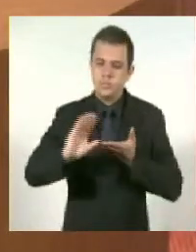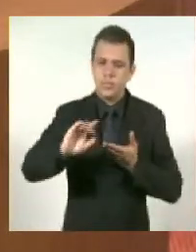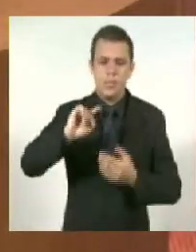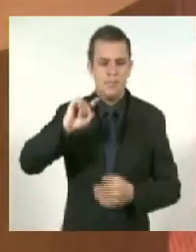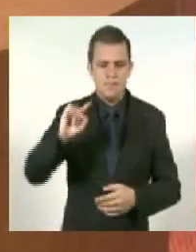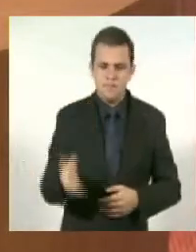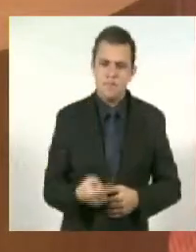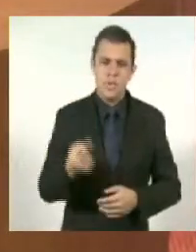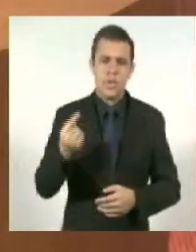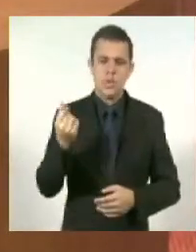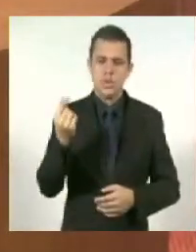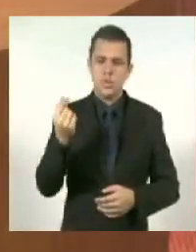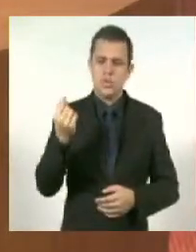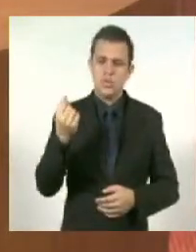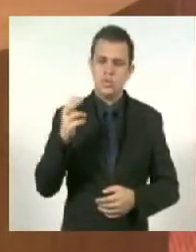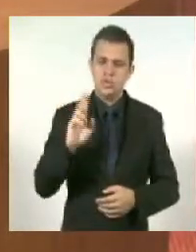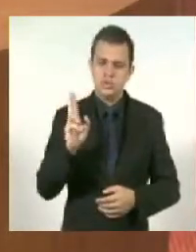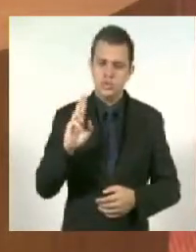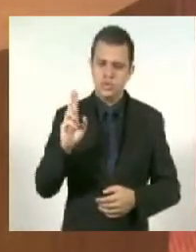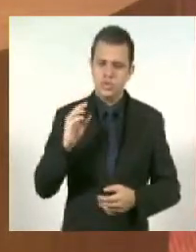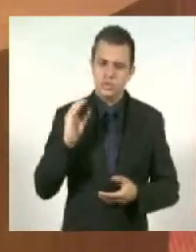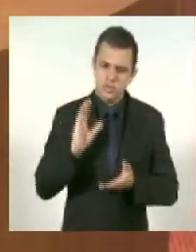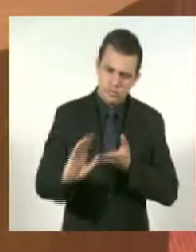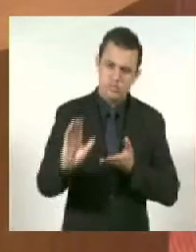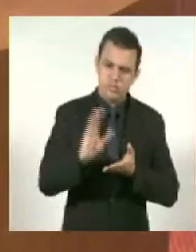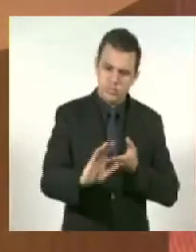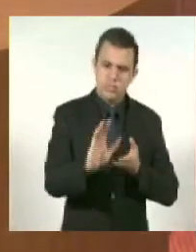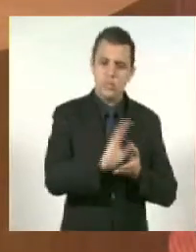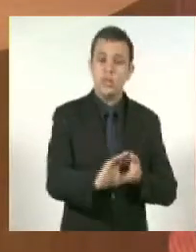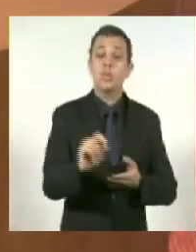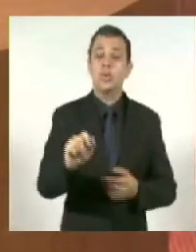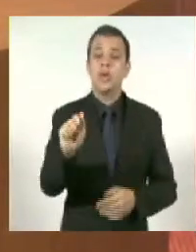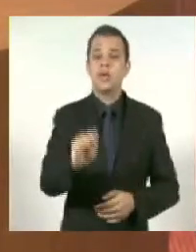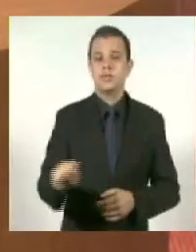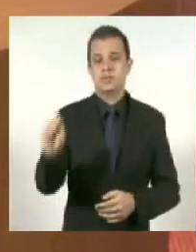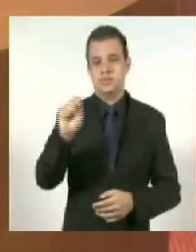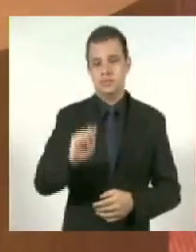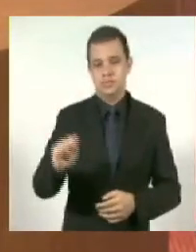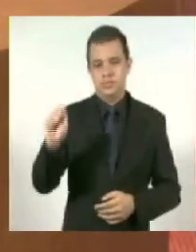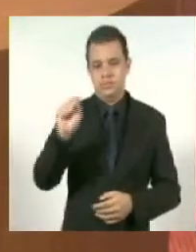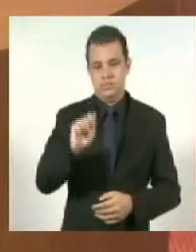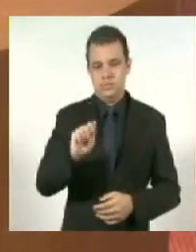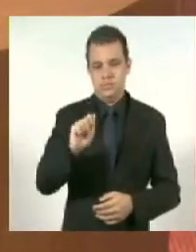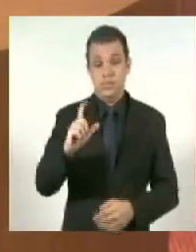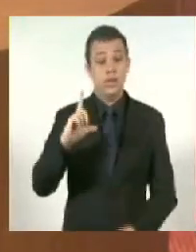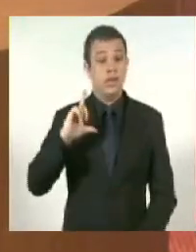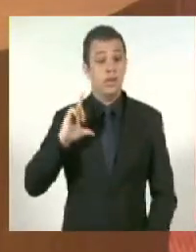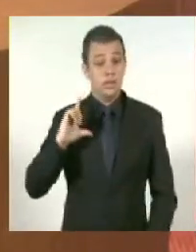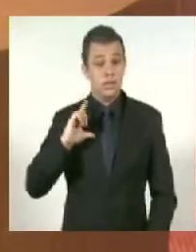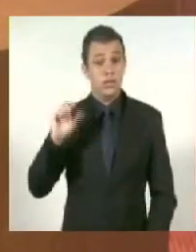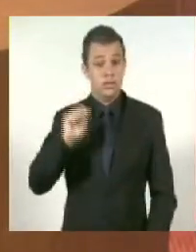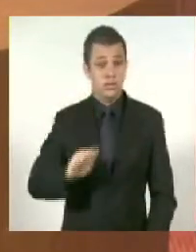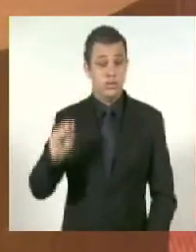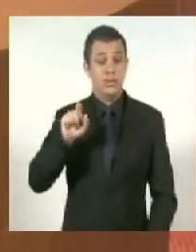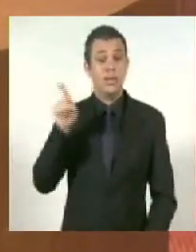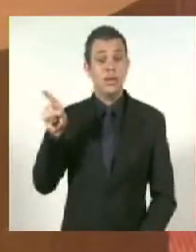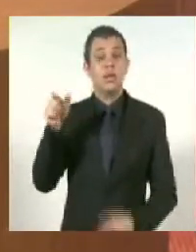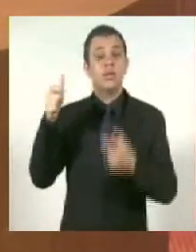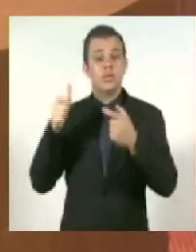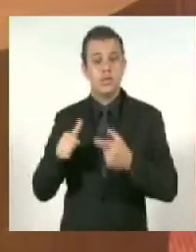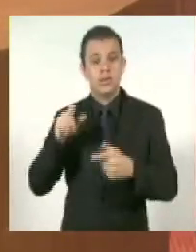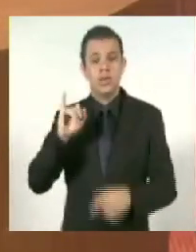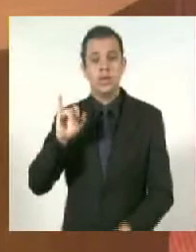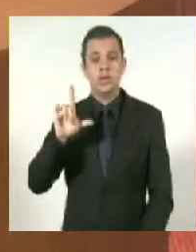para associações que ninguém encontrava. Teve uma associação lá na Ilhinha, deputado Levi, que recebeu 3